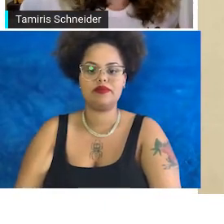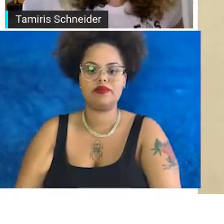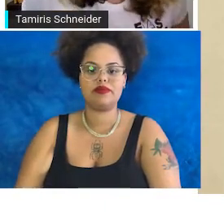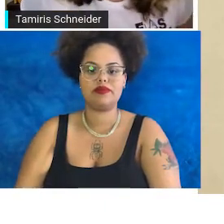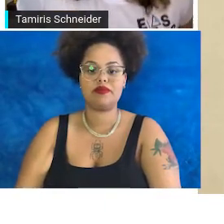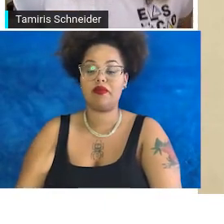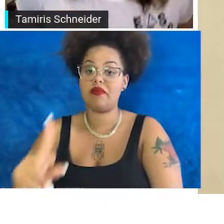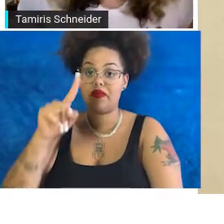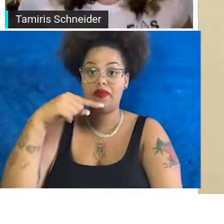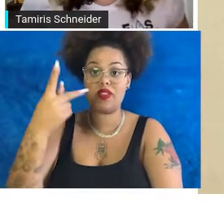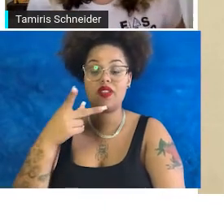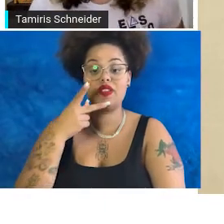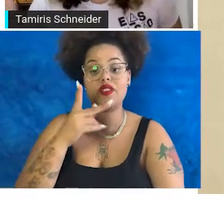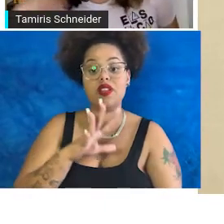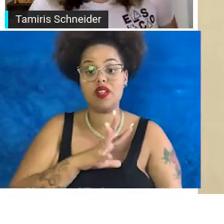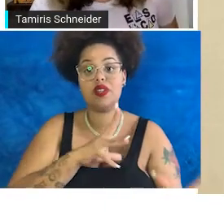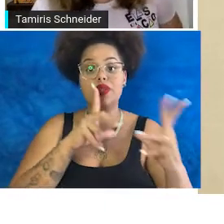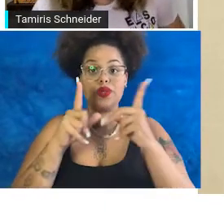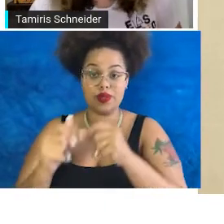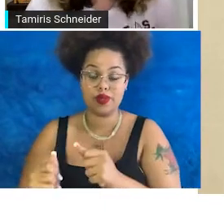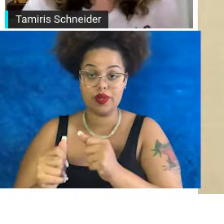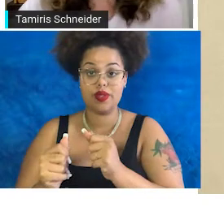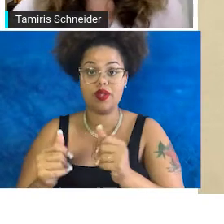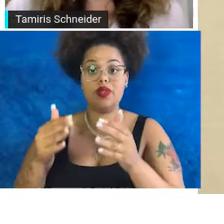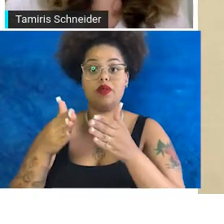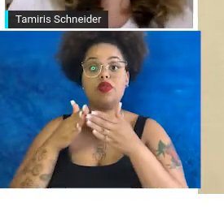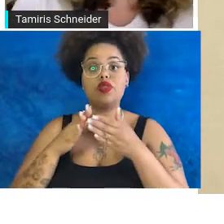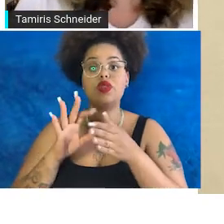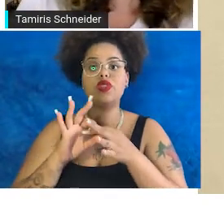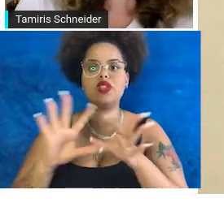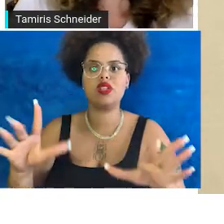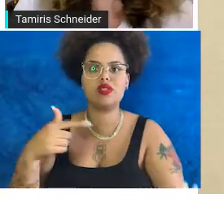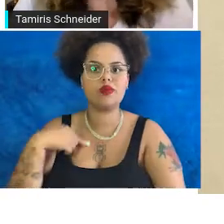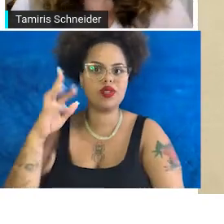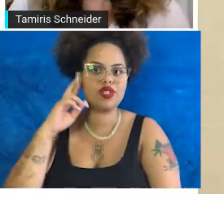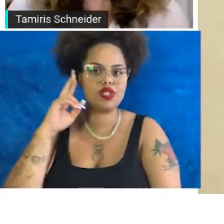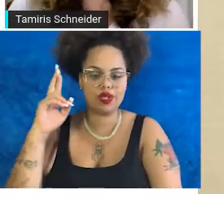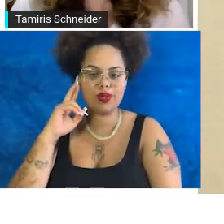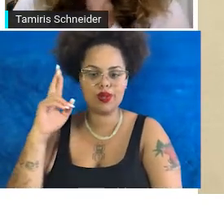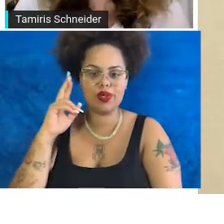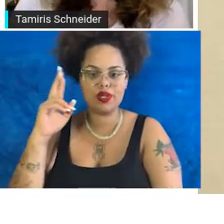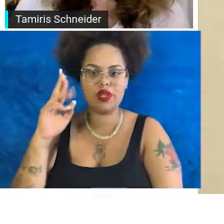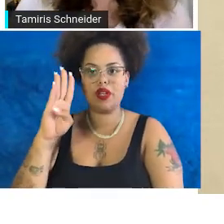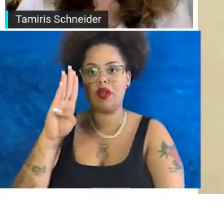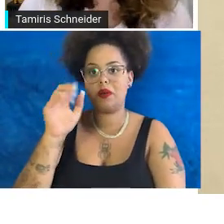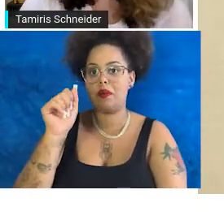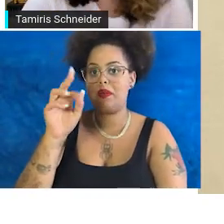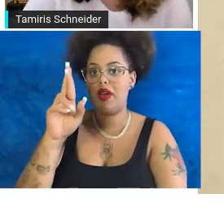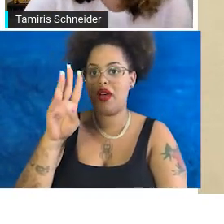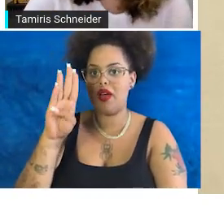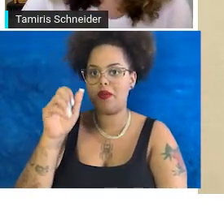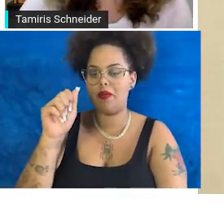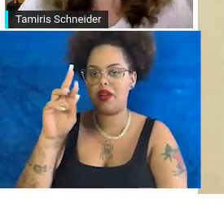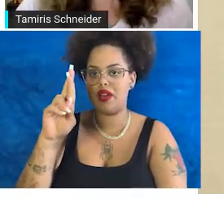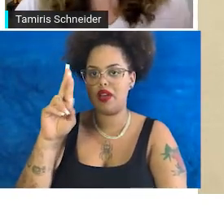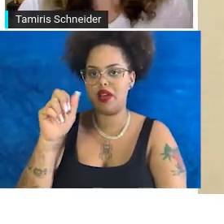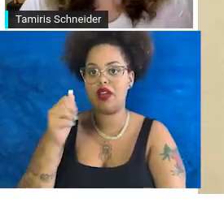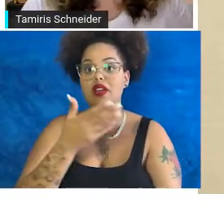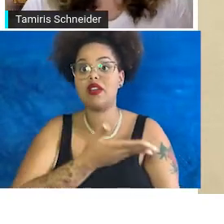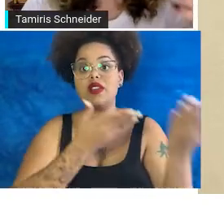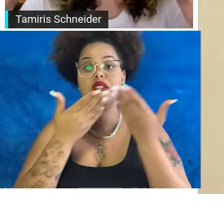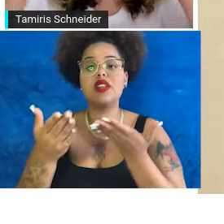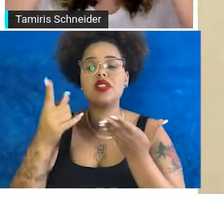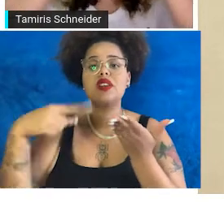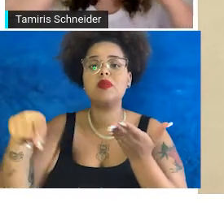Bom, depois de falar tudo isso, eu pedi autorização para minha diretora, para a Bárbara Cabral, e aí eu vim trazer